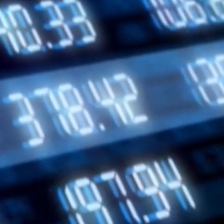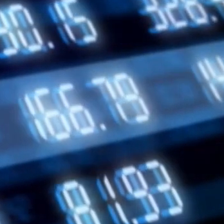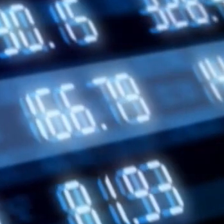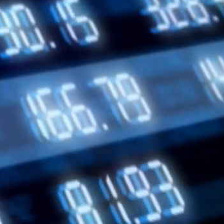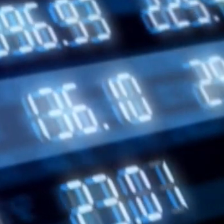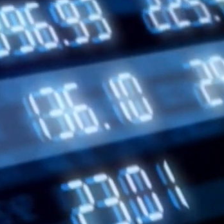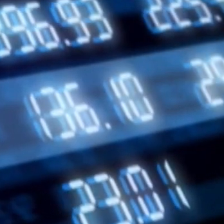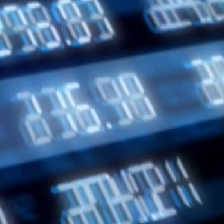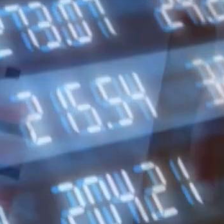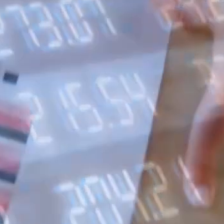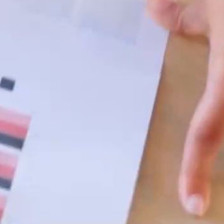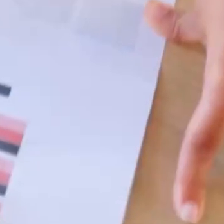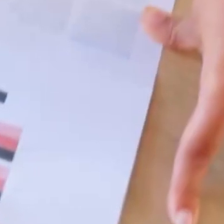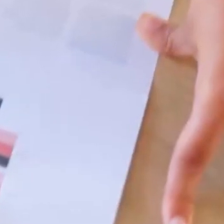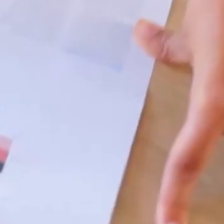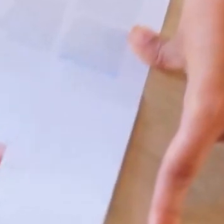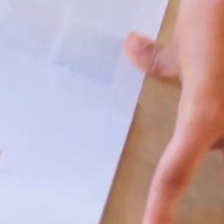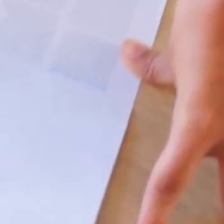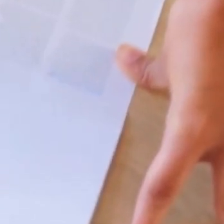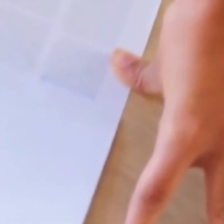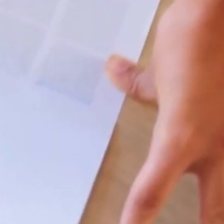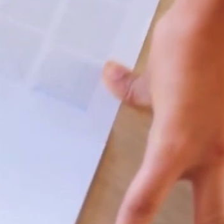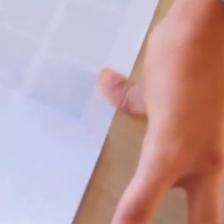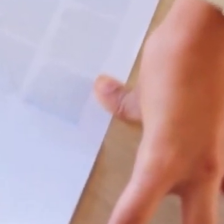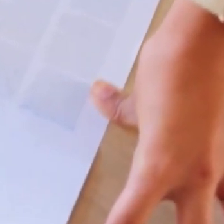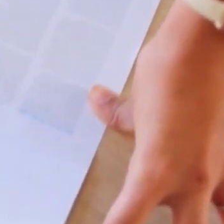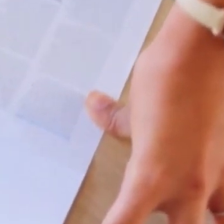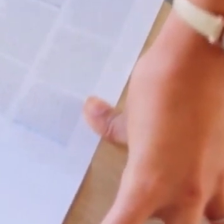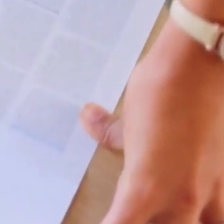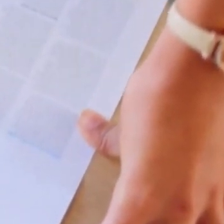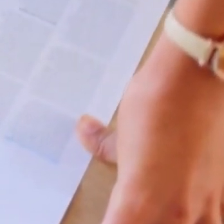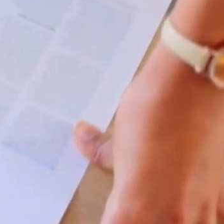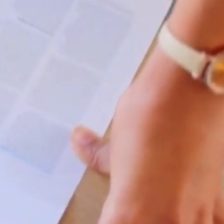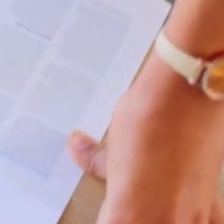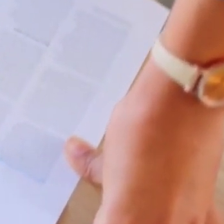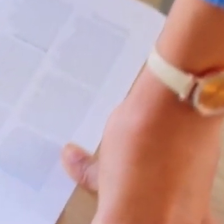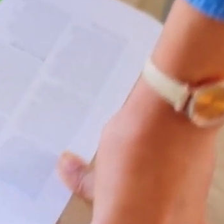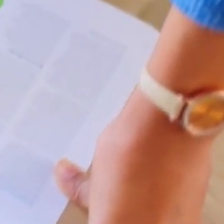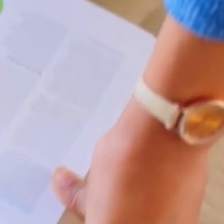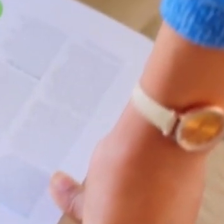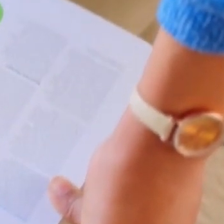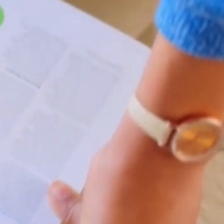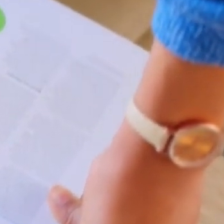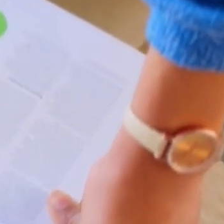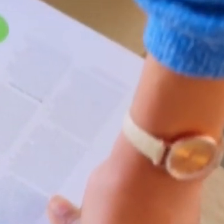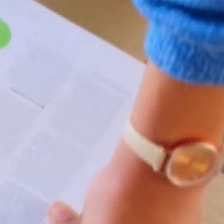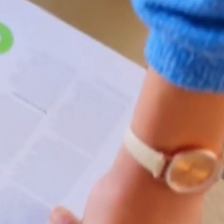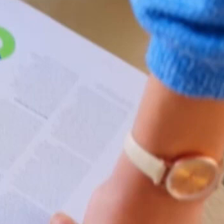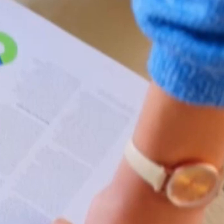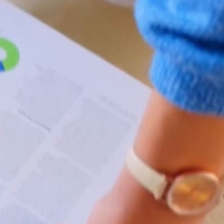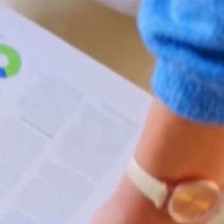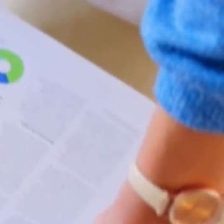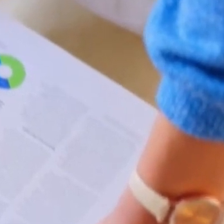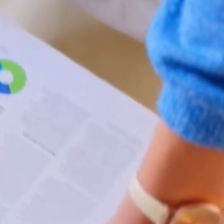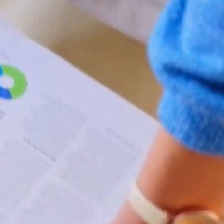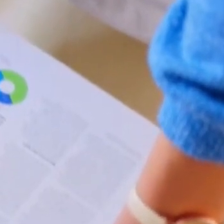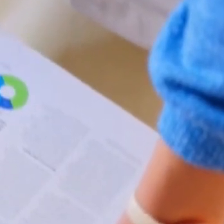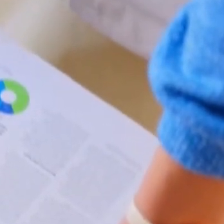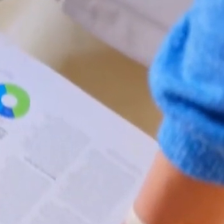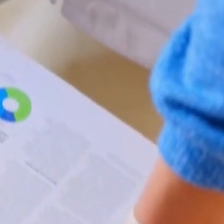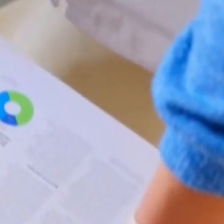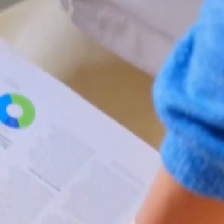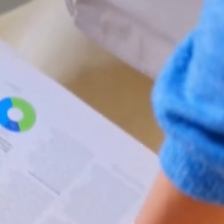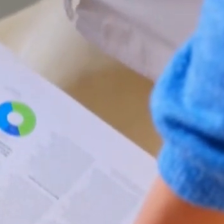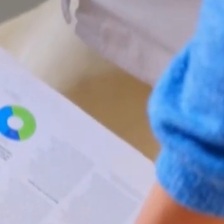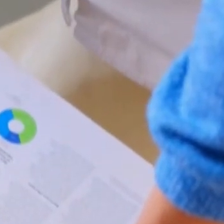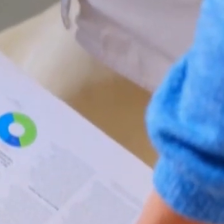você se adapta colocando as informações. Porque vamos combinar, cada vez que você for fazer uma despesa, ficar